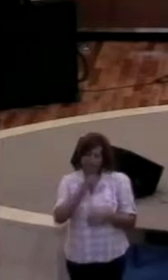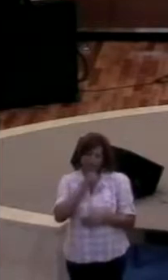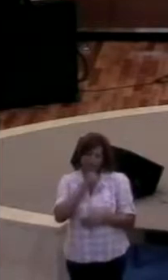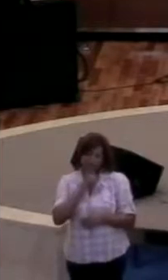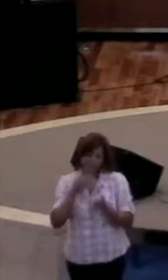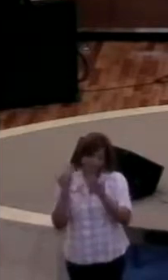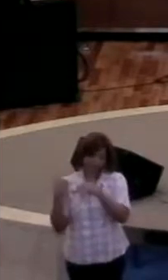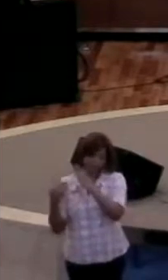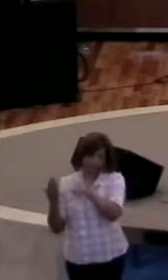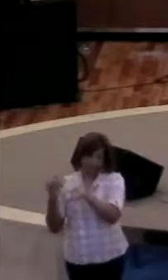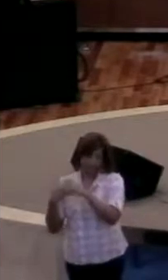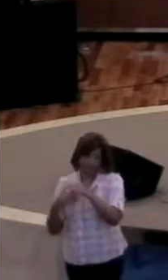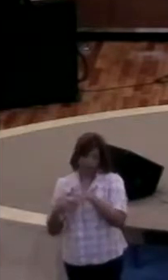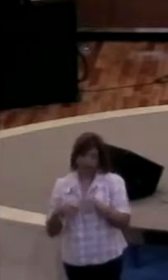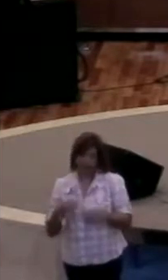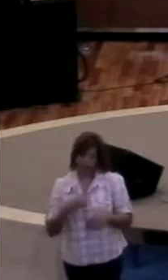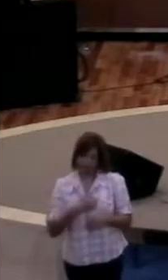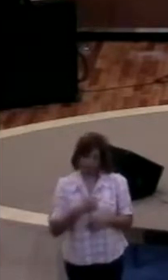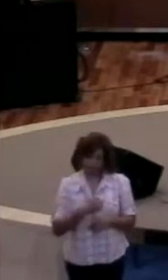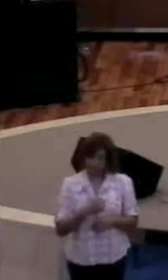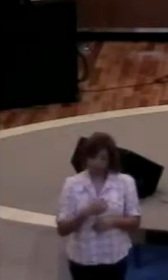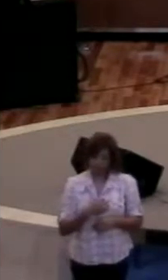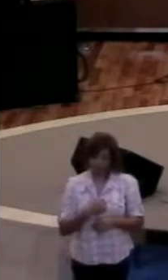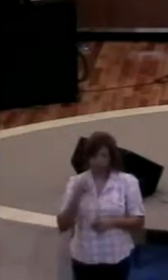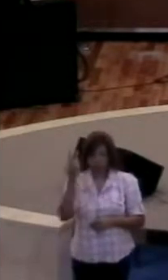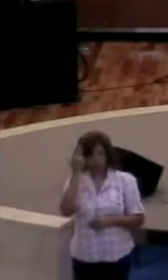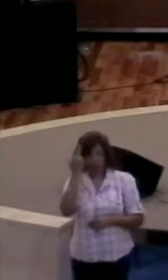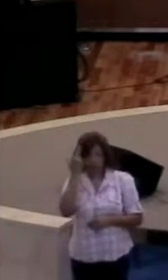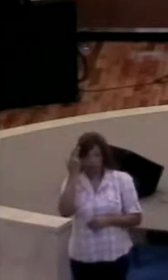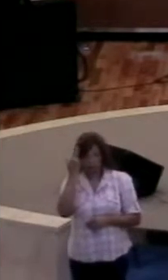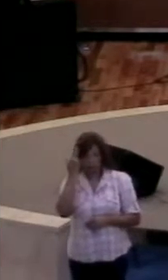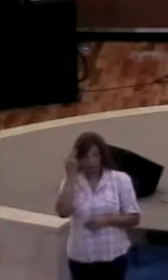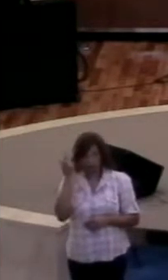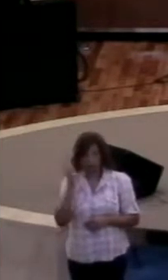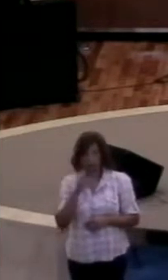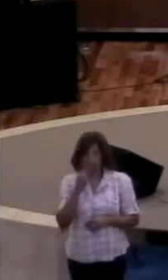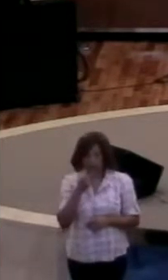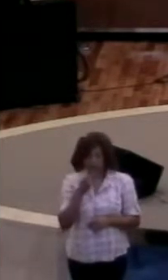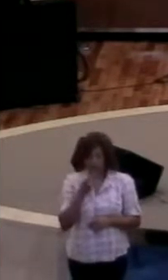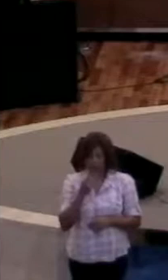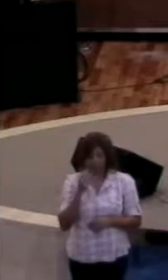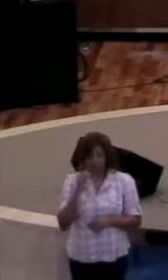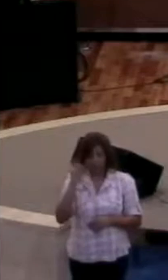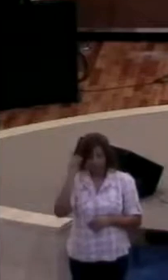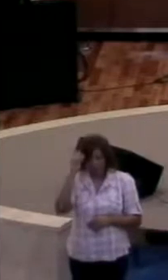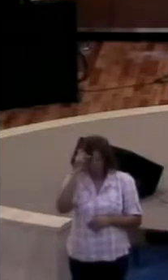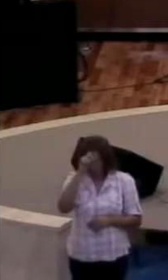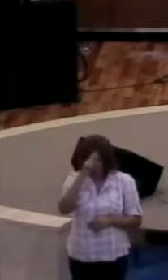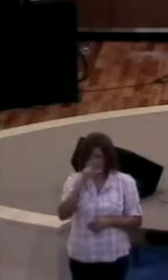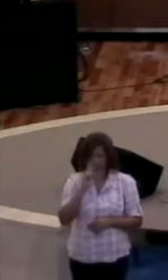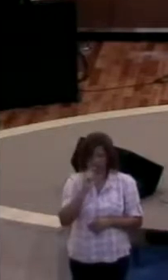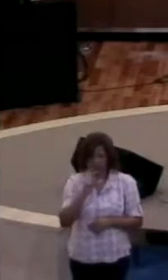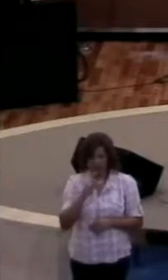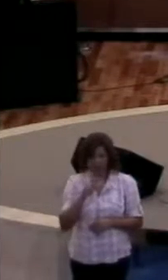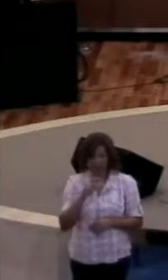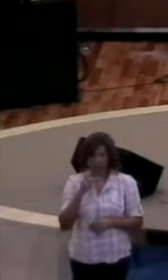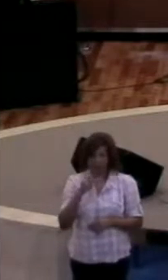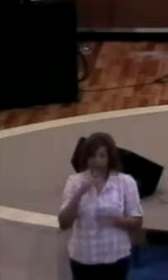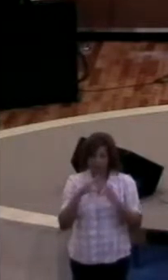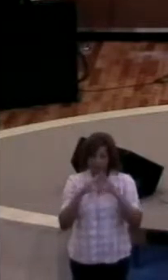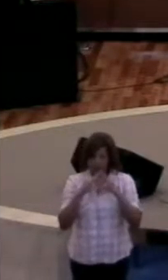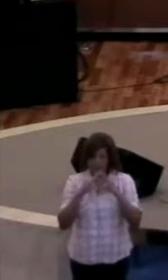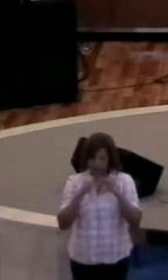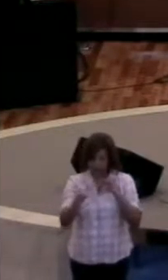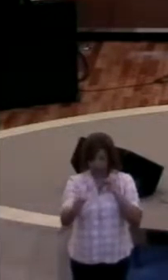vocês sobre uma atitude que normalmente não se é falado nos púlpitos de igreja. Eu vou falar sobre fuga, eu vou falar